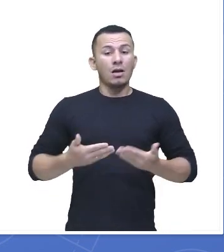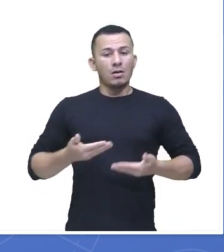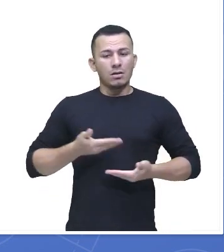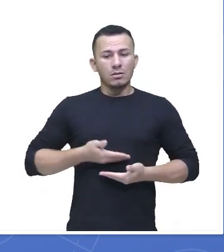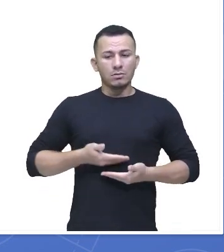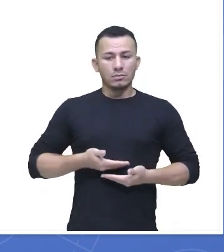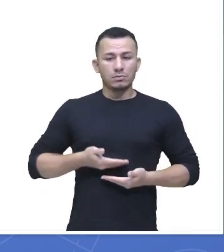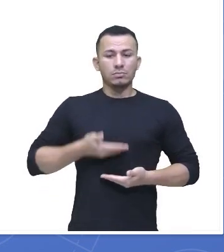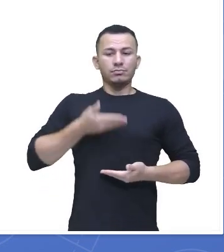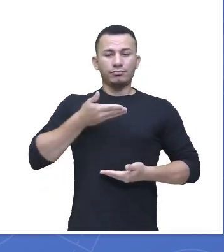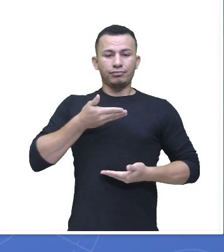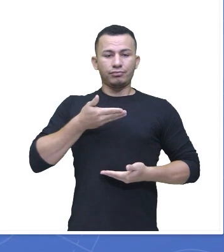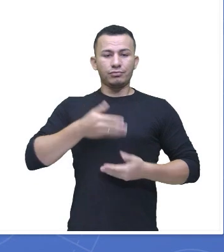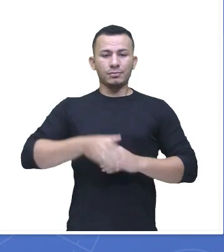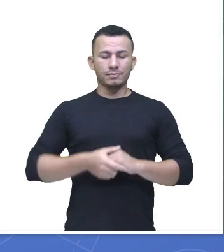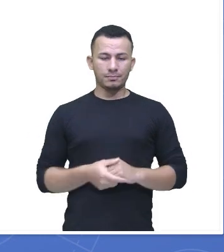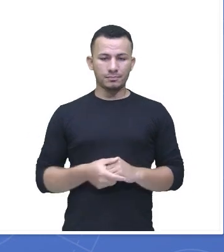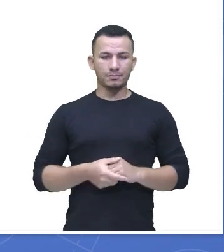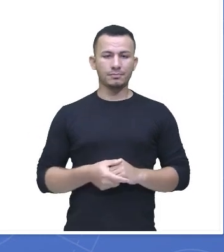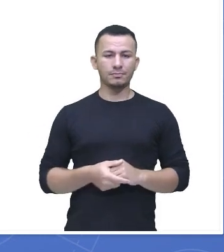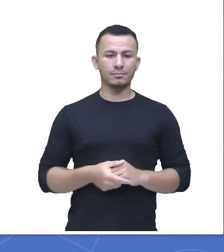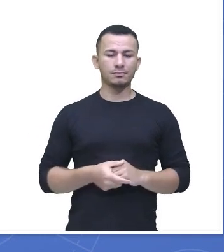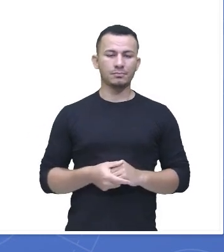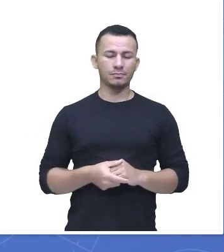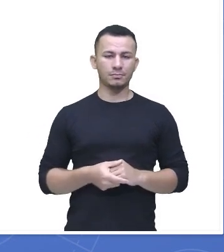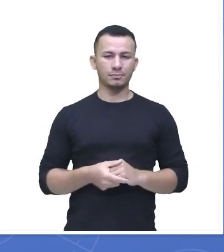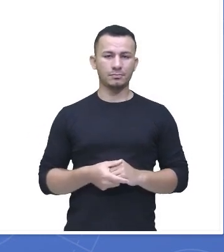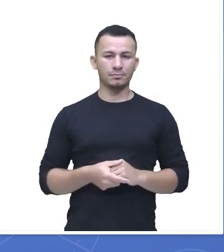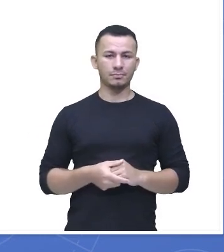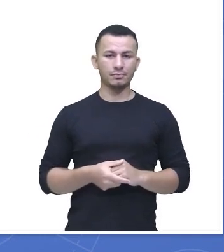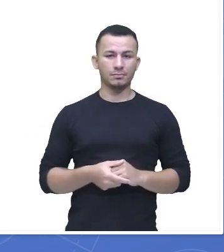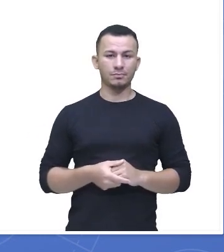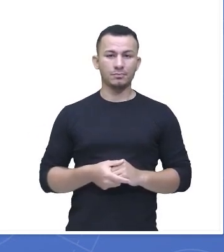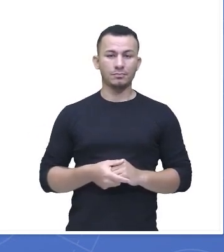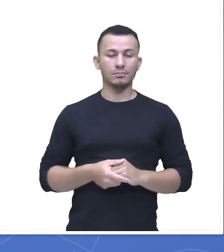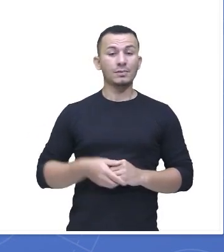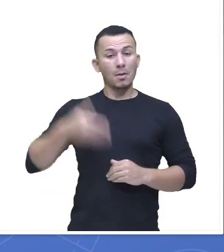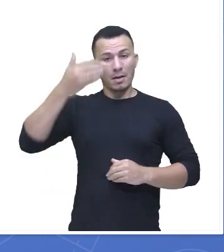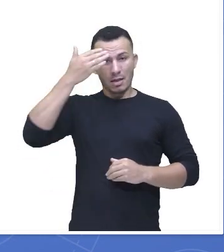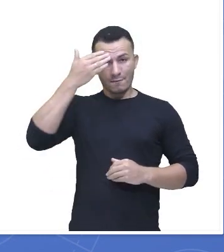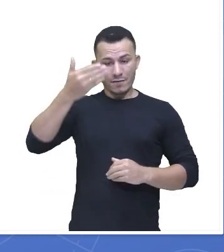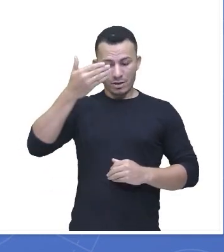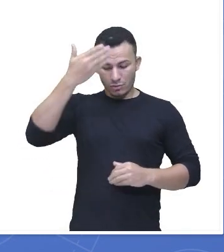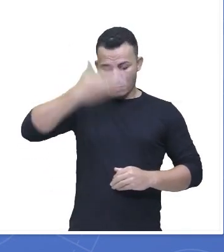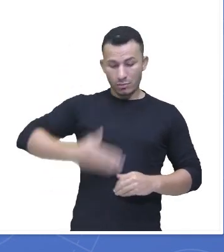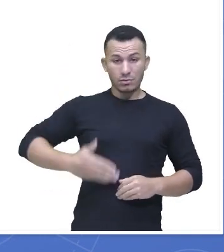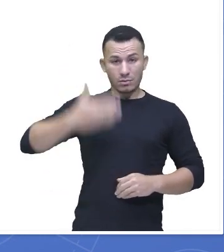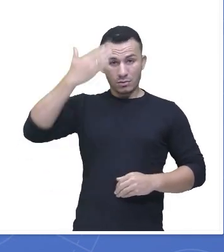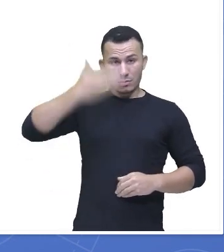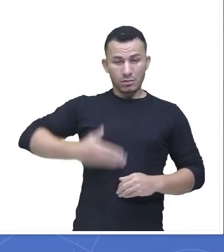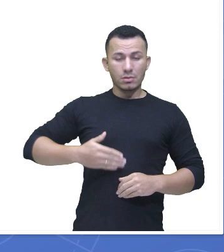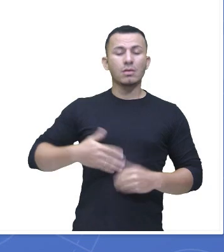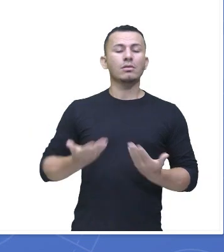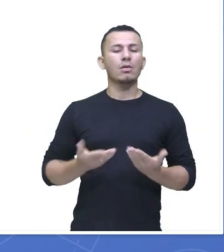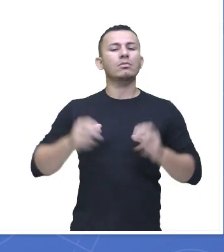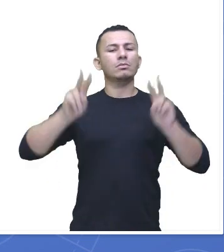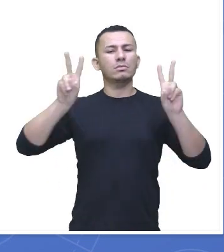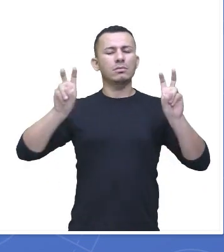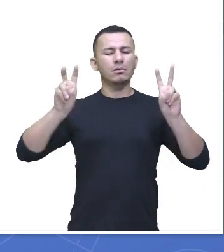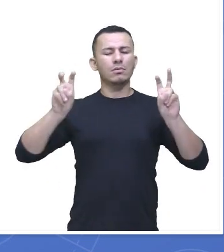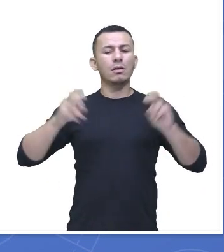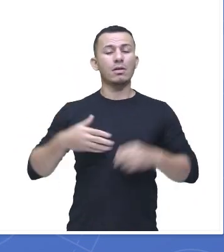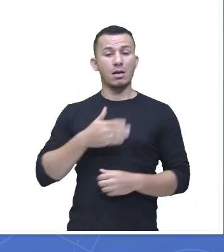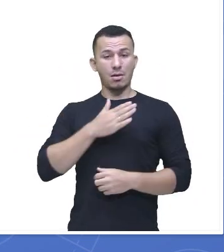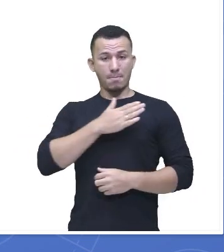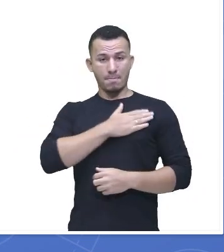tronco anterior, né? Aqui da frente, né? Nós vamos falar sobre os peitorais, o reto